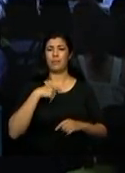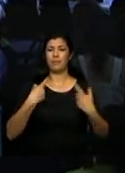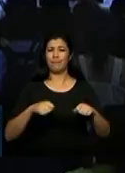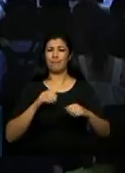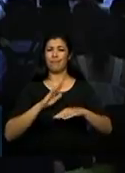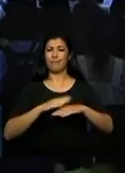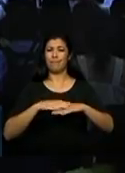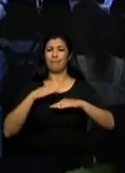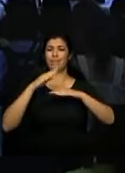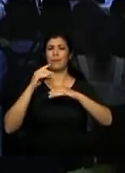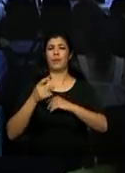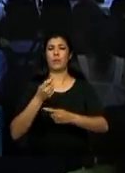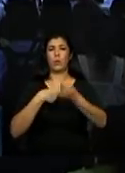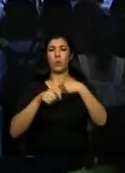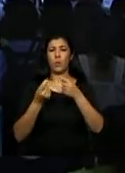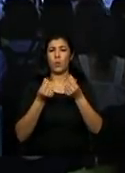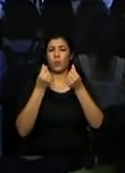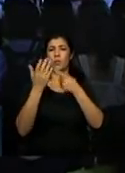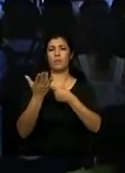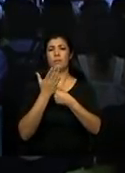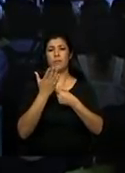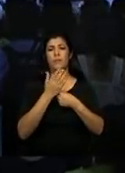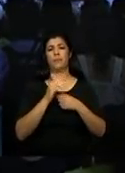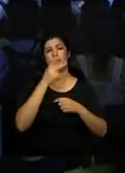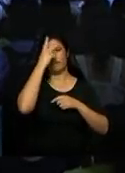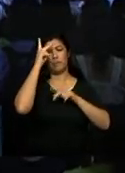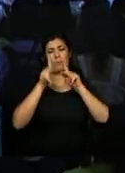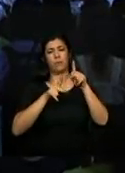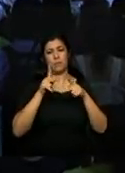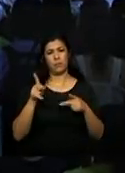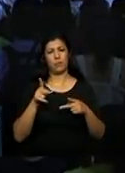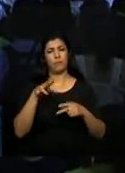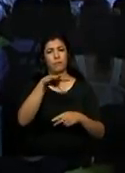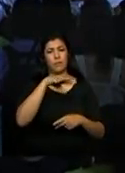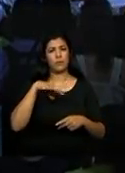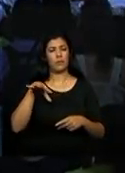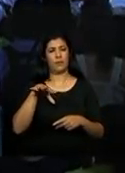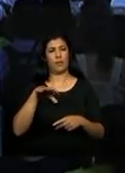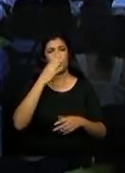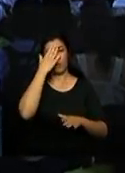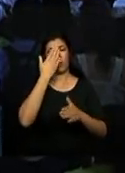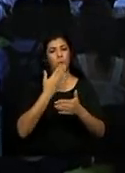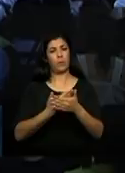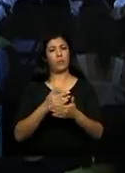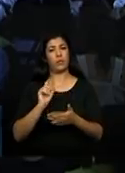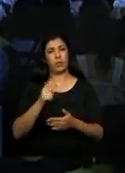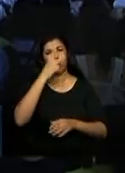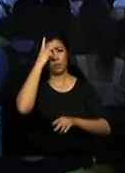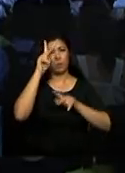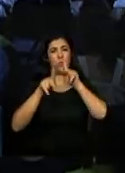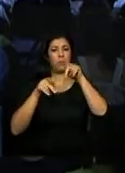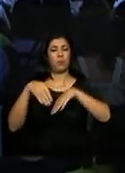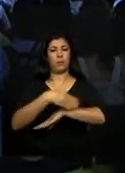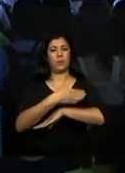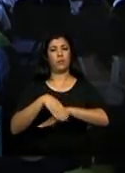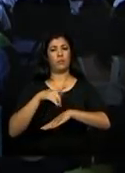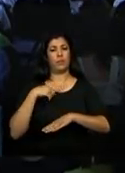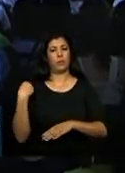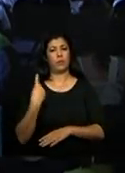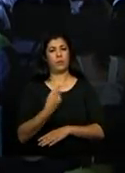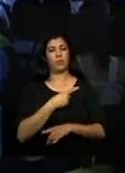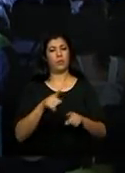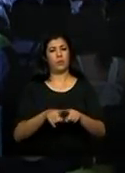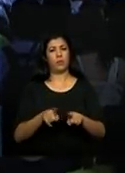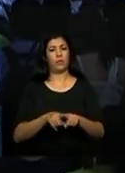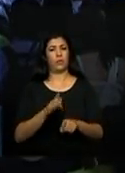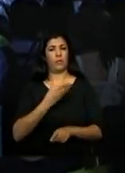recursos para essas áreas, né, presidenta? E eu acredito que é isso, que a população de rua, né, aos nossos